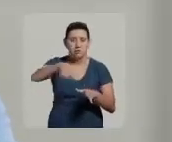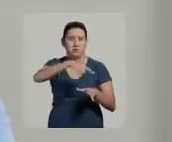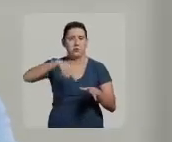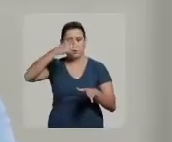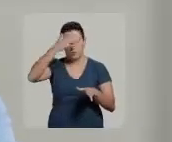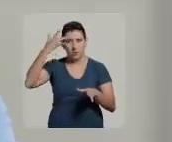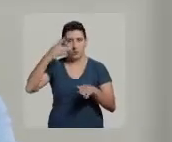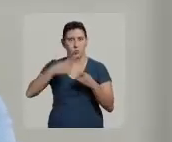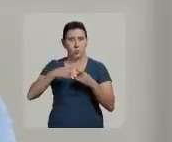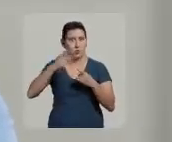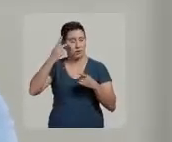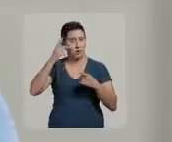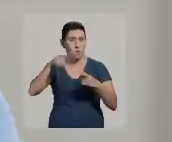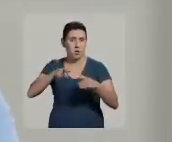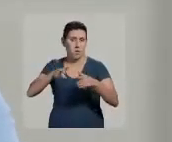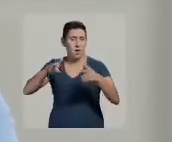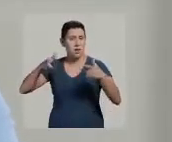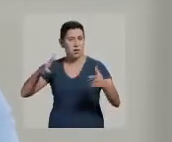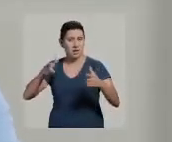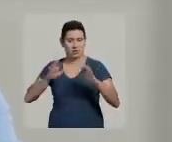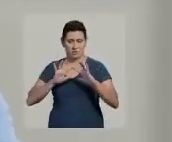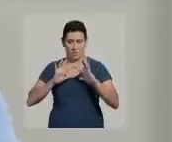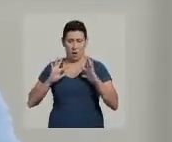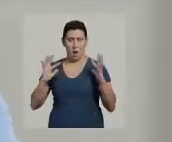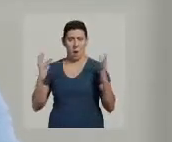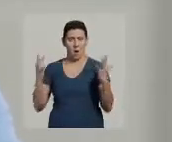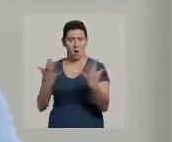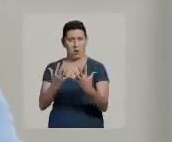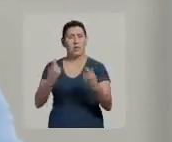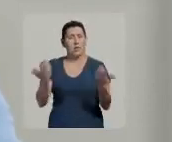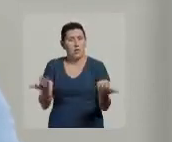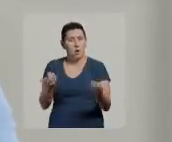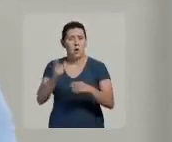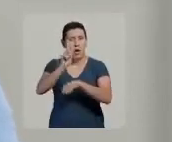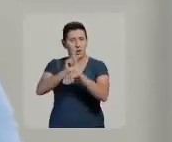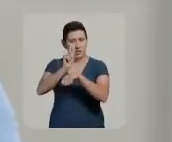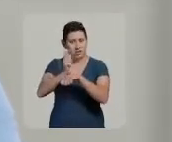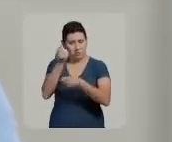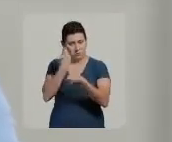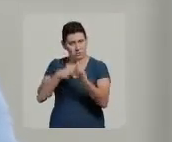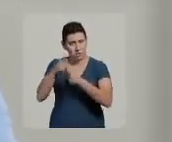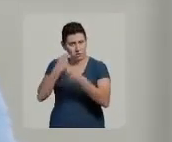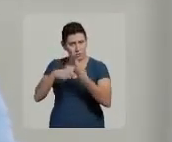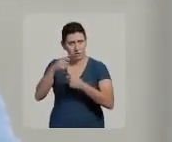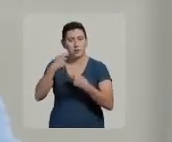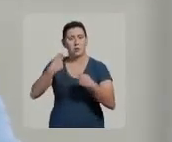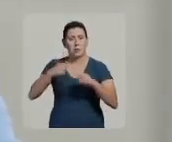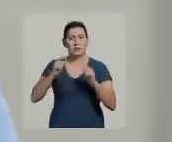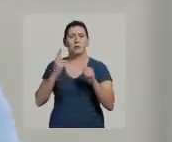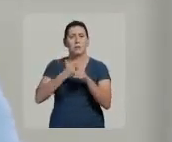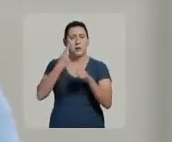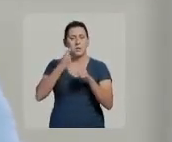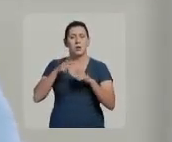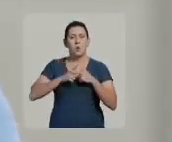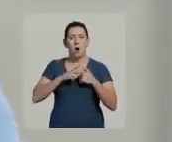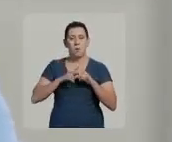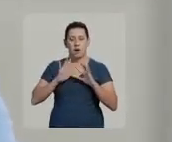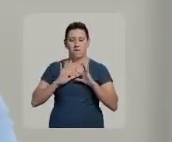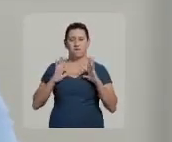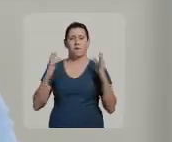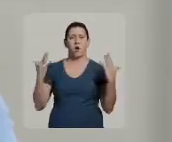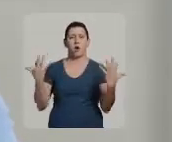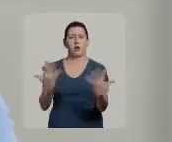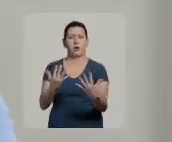uma grande metrópole como São Paulo. Para mim é muito claro que a gestão como prefeito tem que começar de fora para dentro, dessas